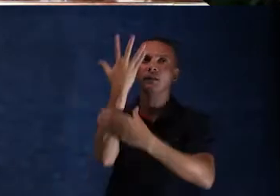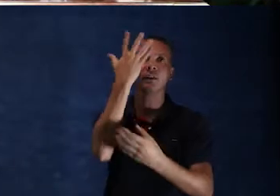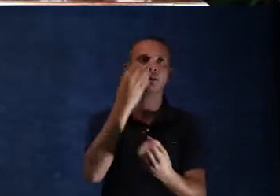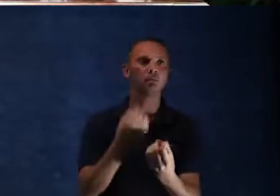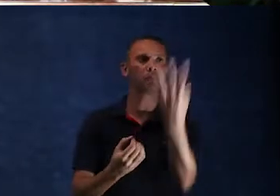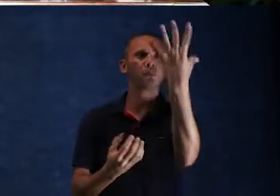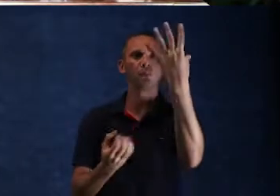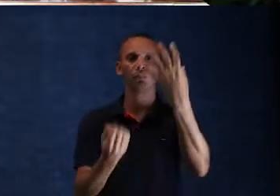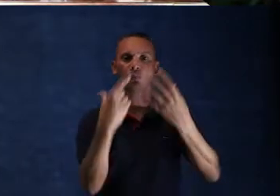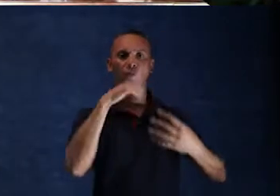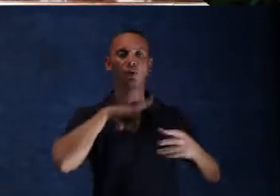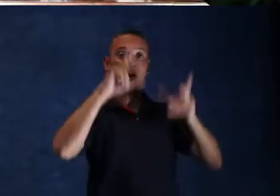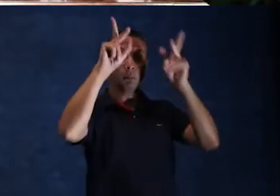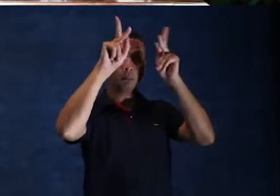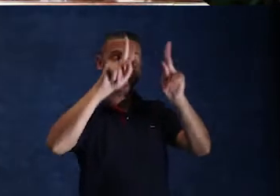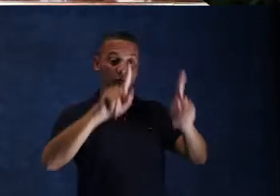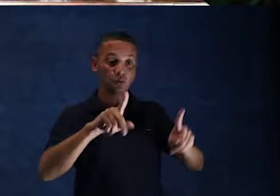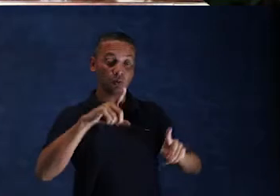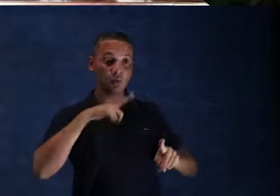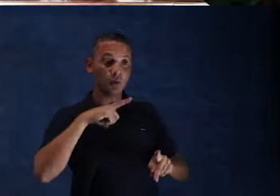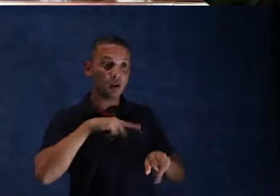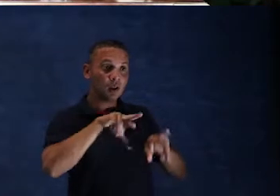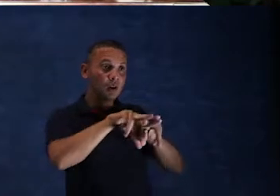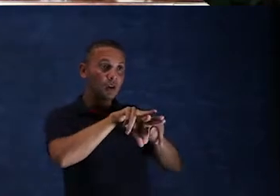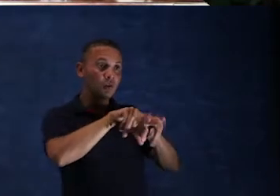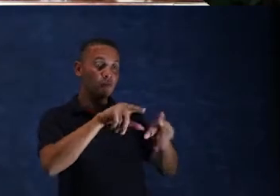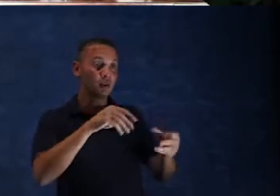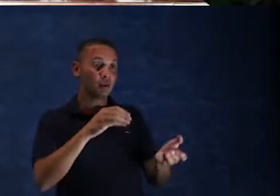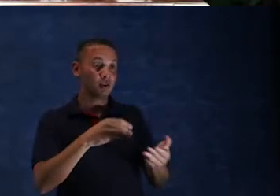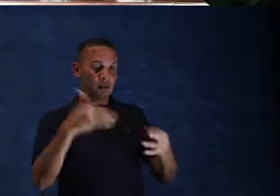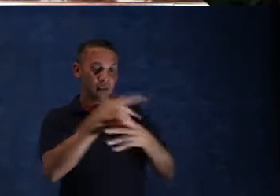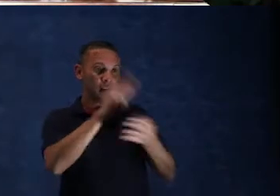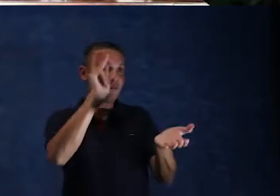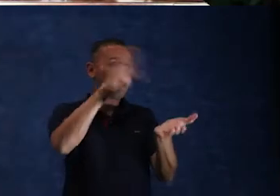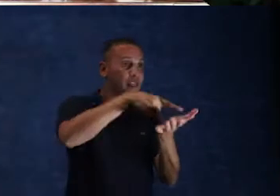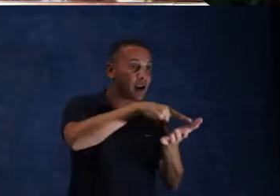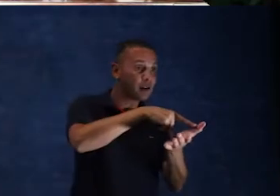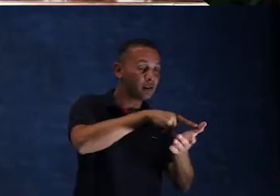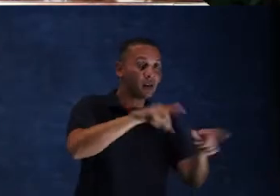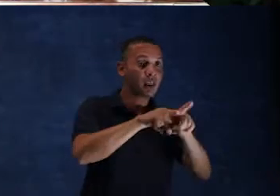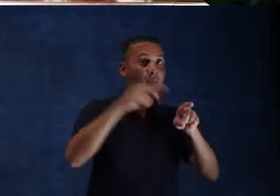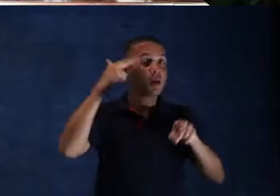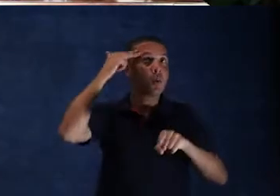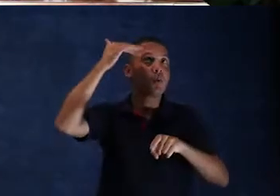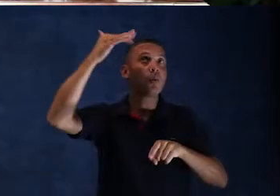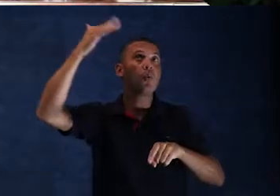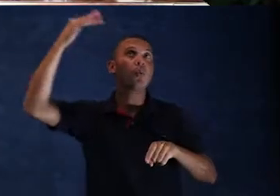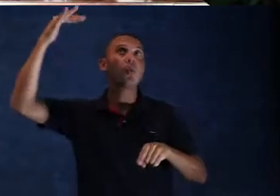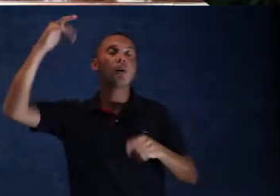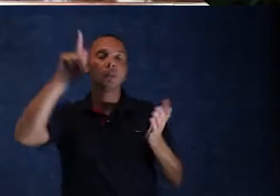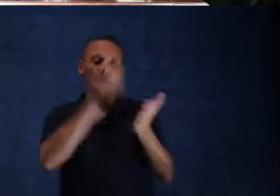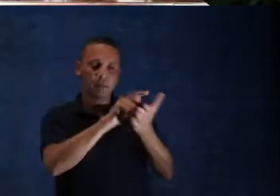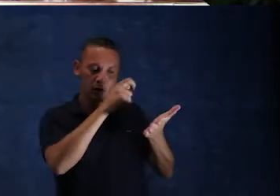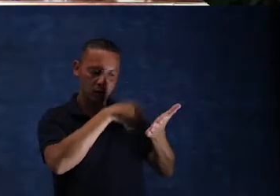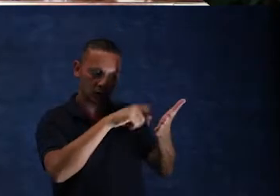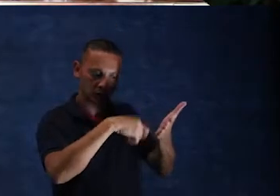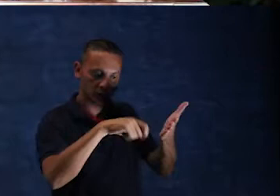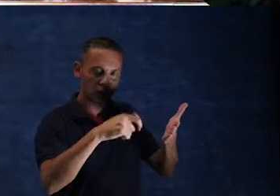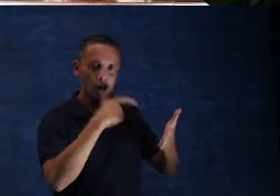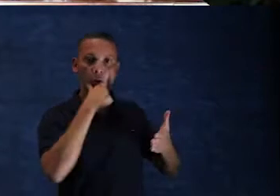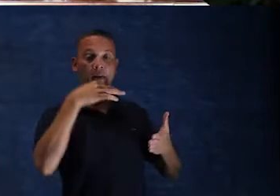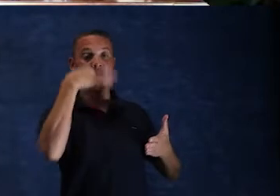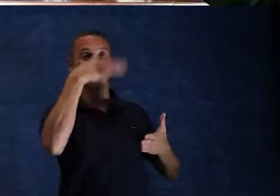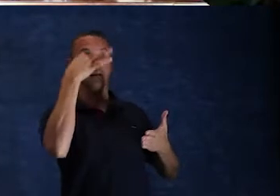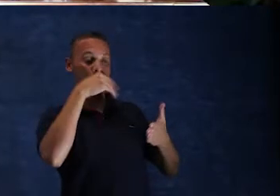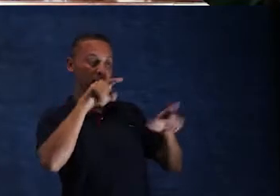comuns do factual e fazendo surgir da confluência da cidade real com a fantasia um mosaico de papel, tanto o escritor